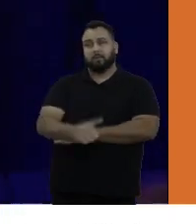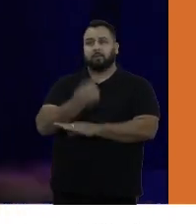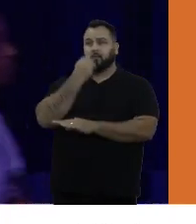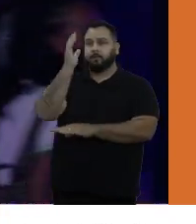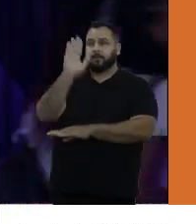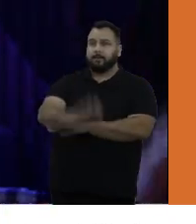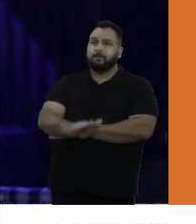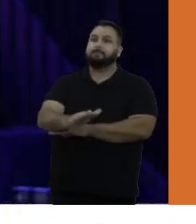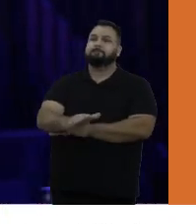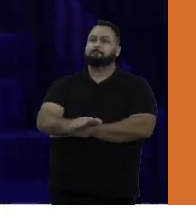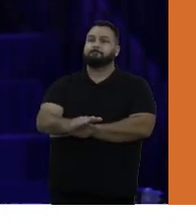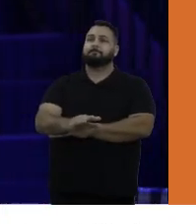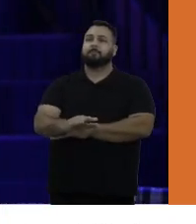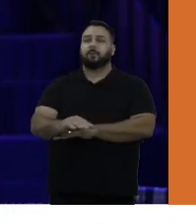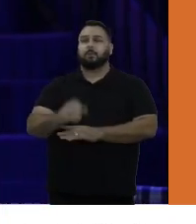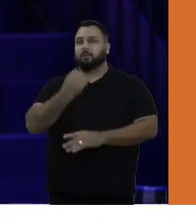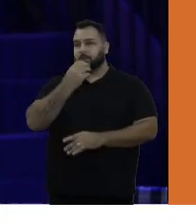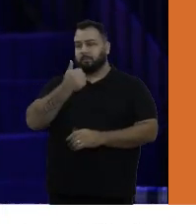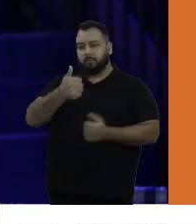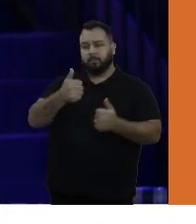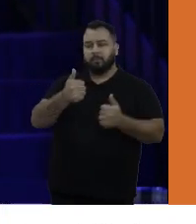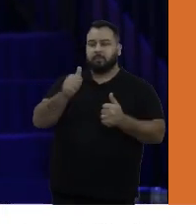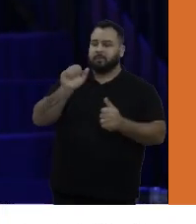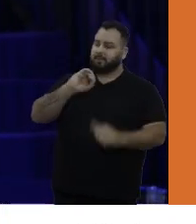Boa tarde, tudo bem, olá.